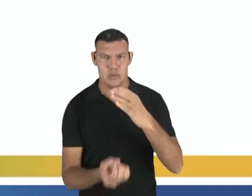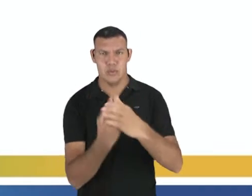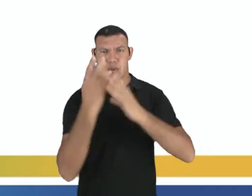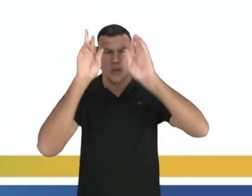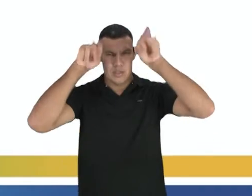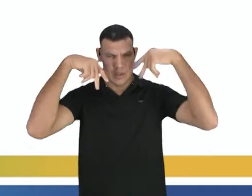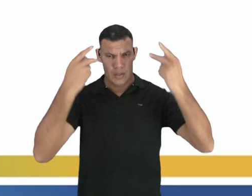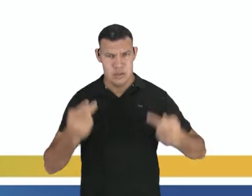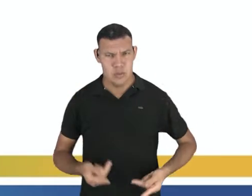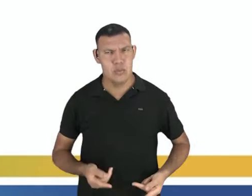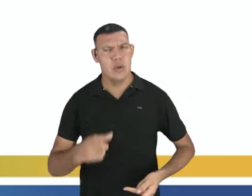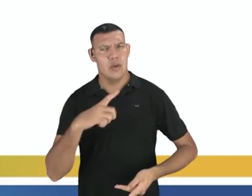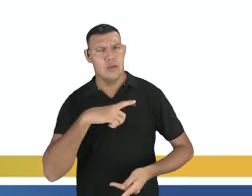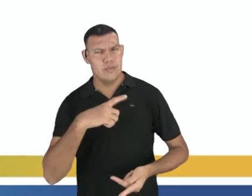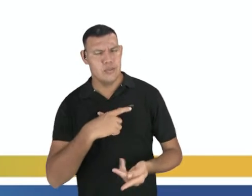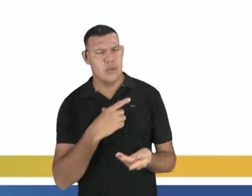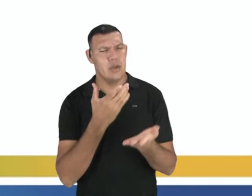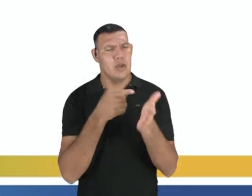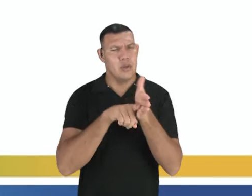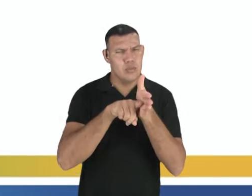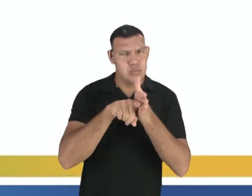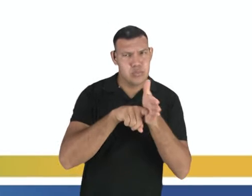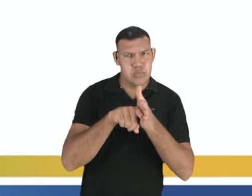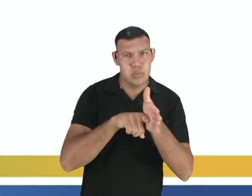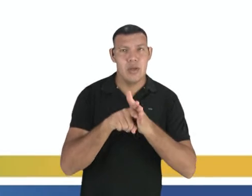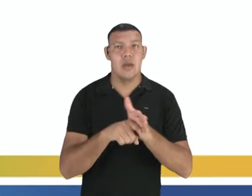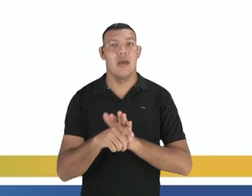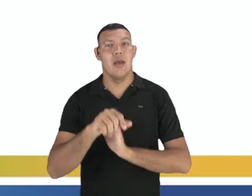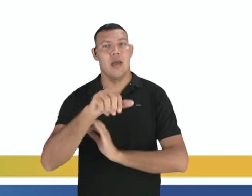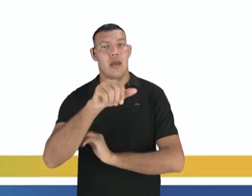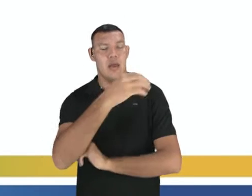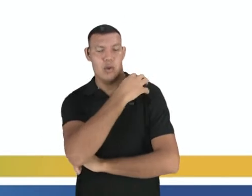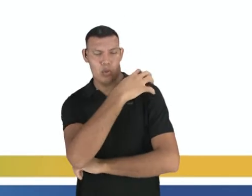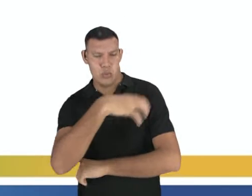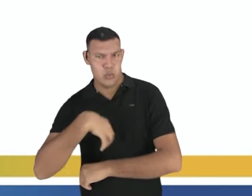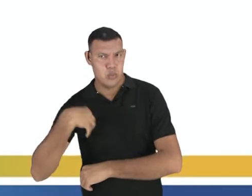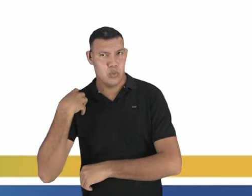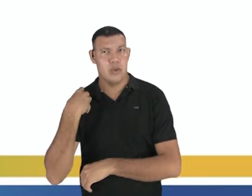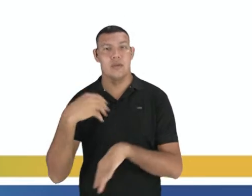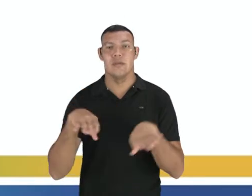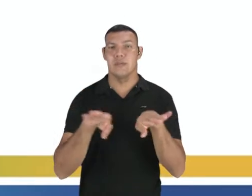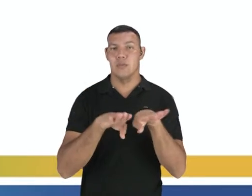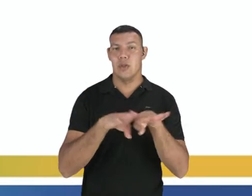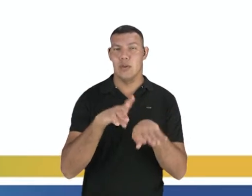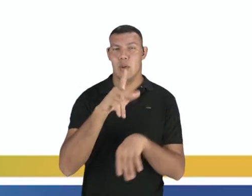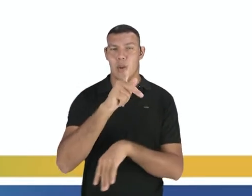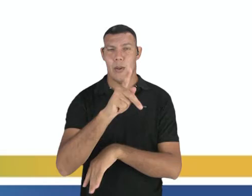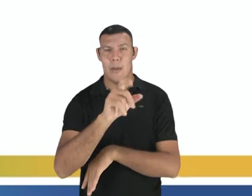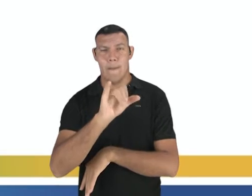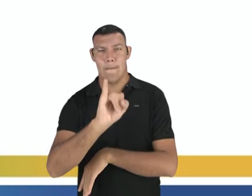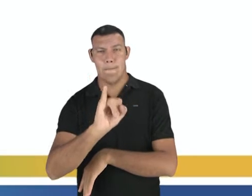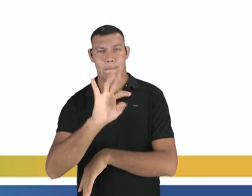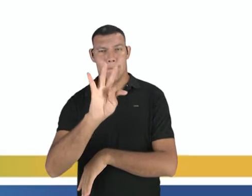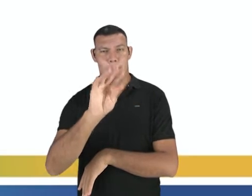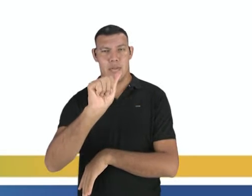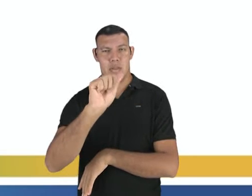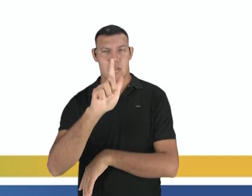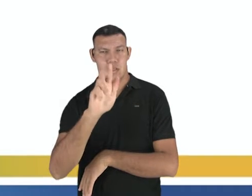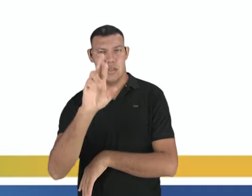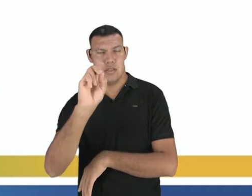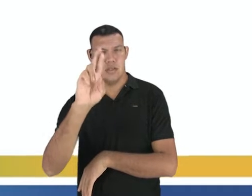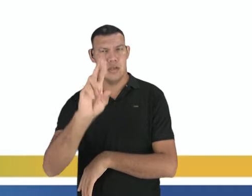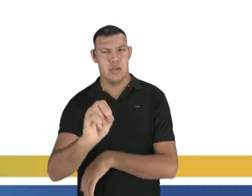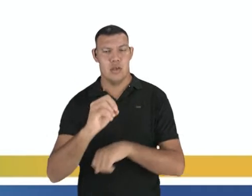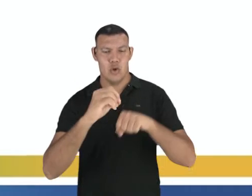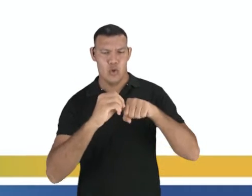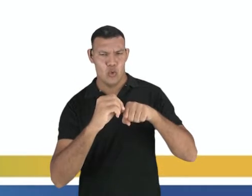já existiam outros pesquisadores, como Aristóteles e Pitágoras, que tinham também a ideia do conhecimento